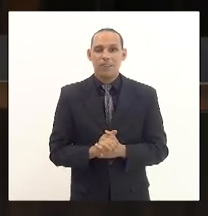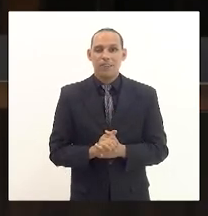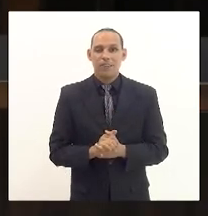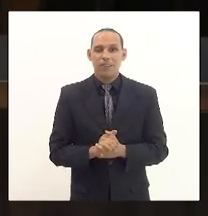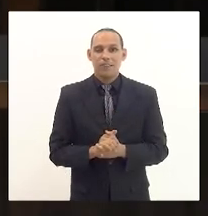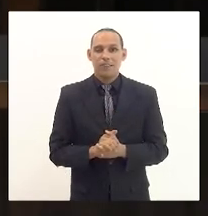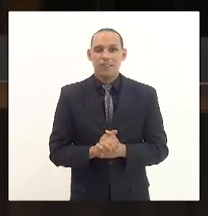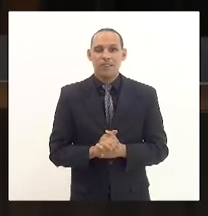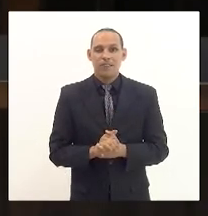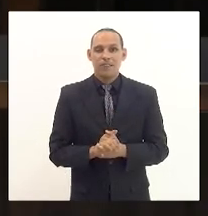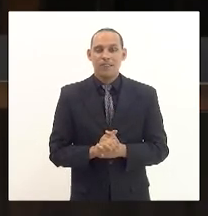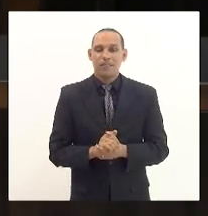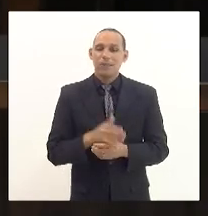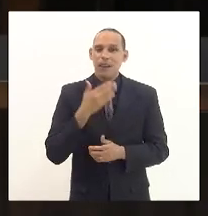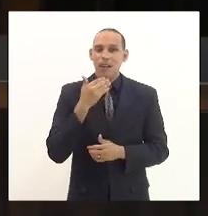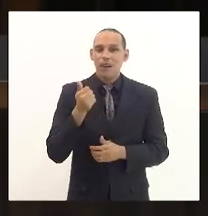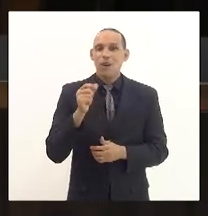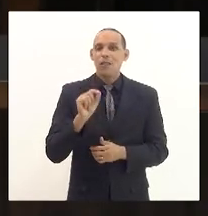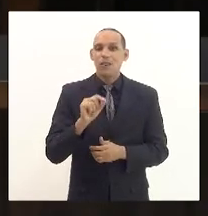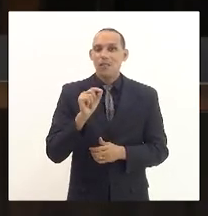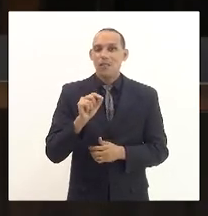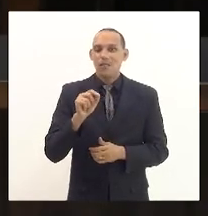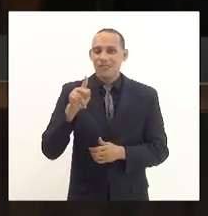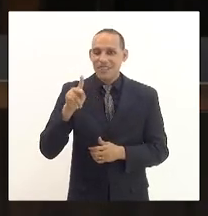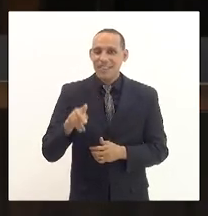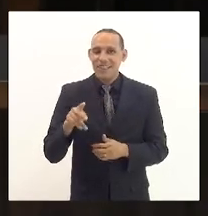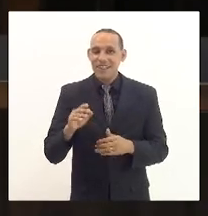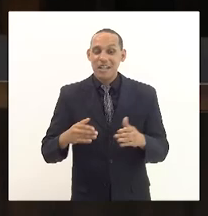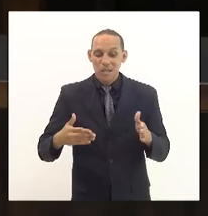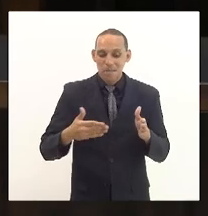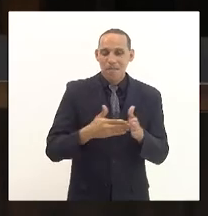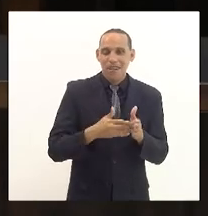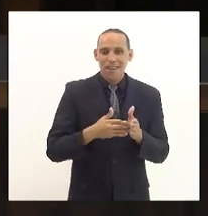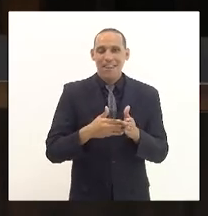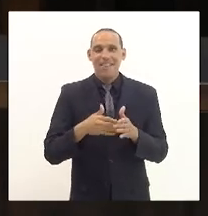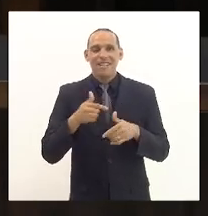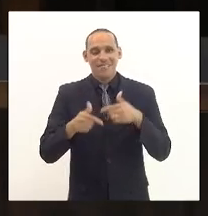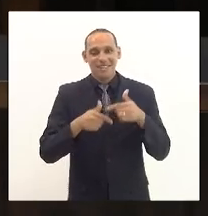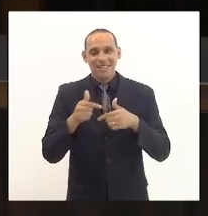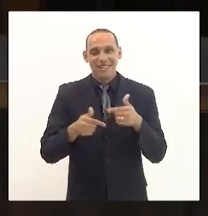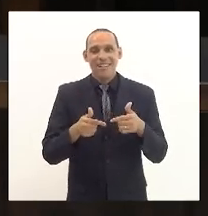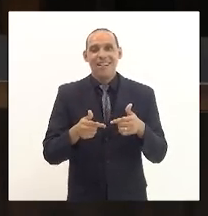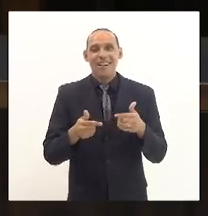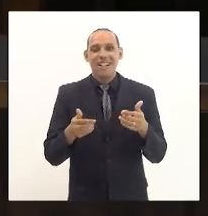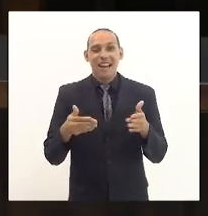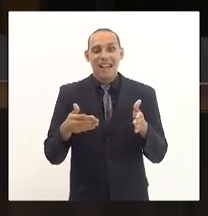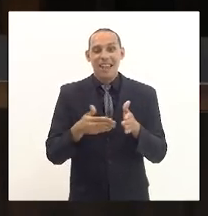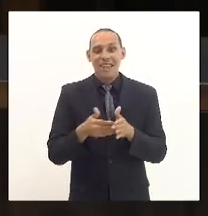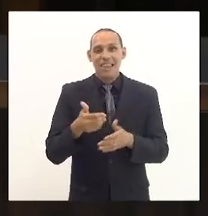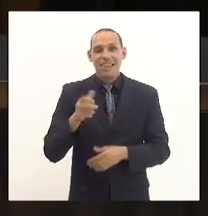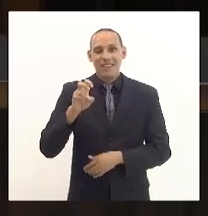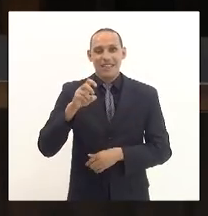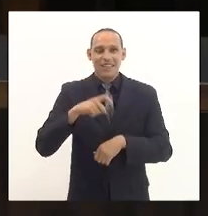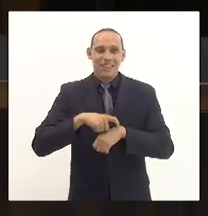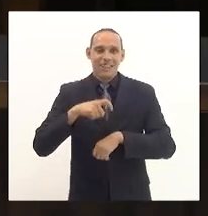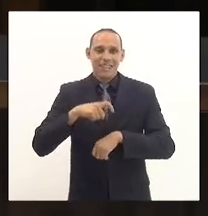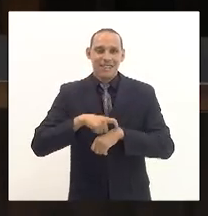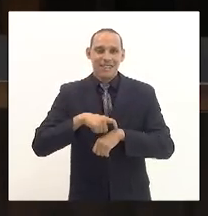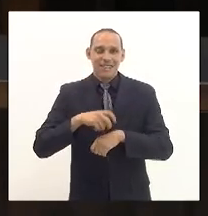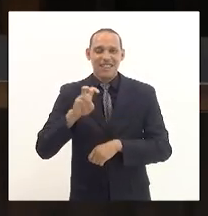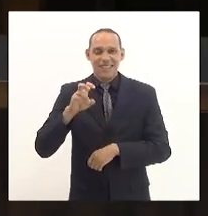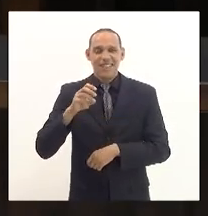o ou melhor a presidência suspende os trabalhos dessa seção até às 15horas